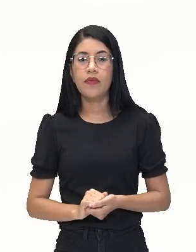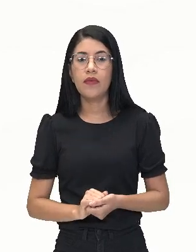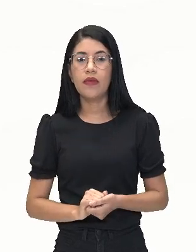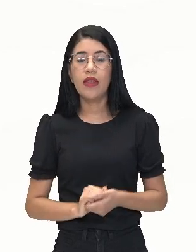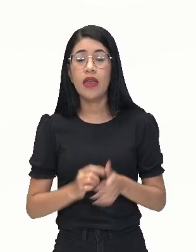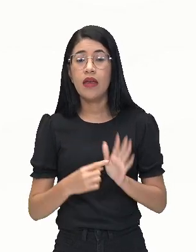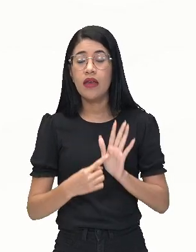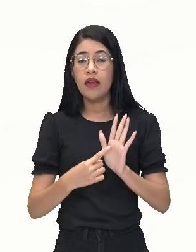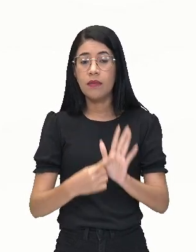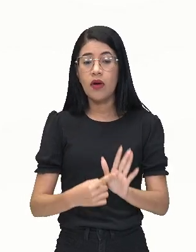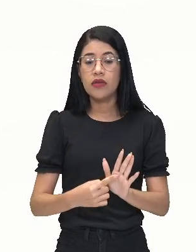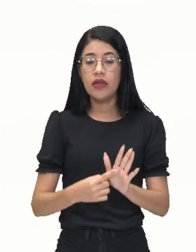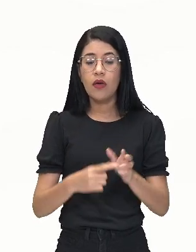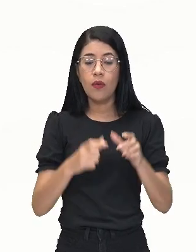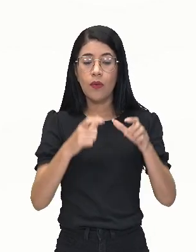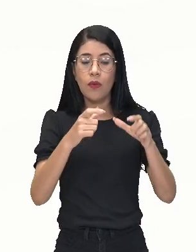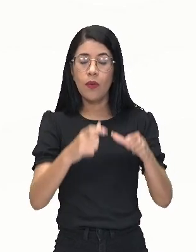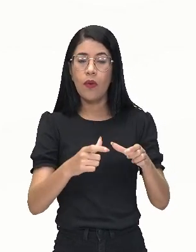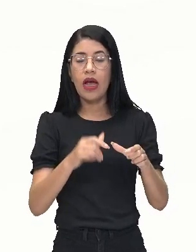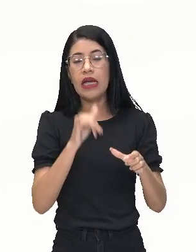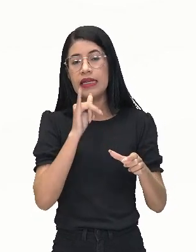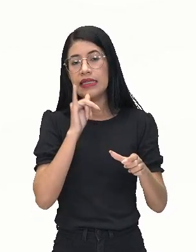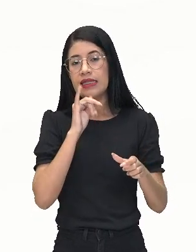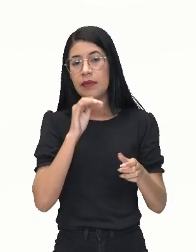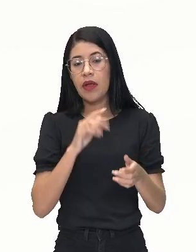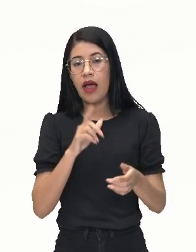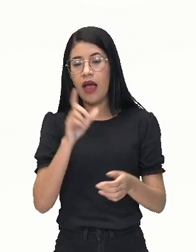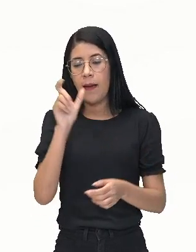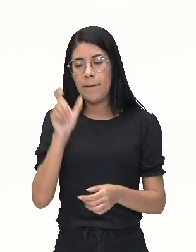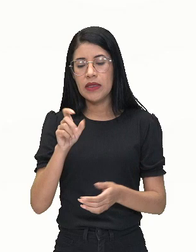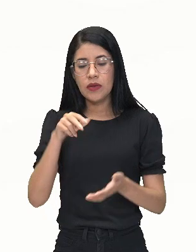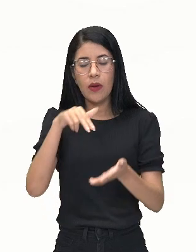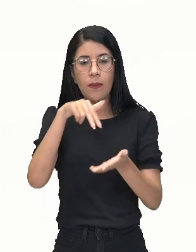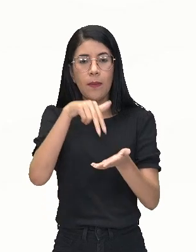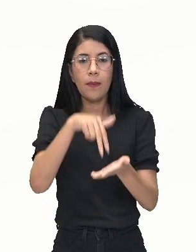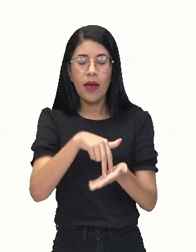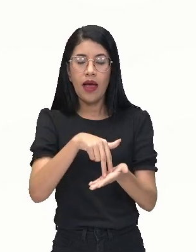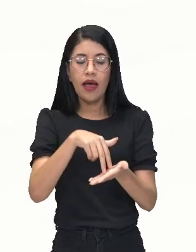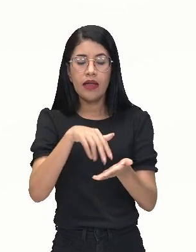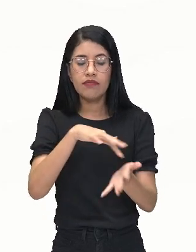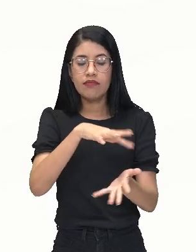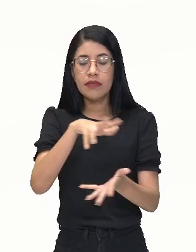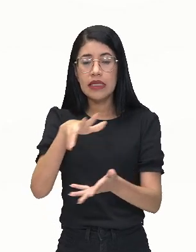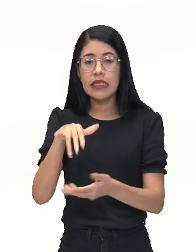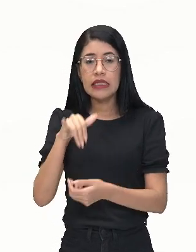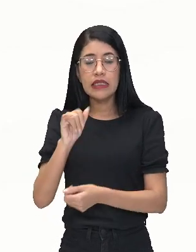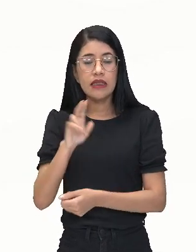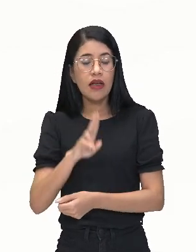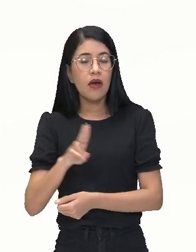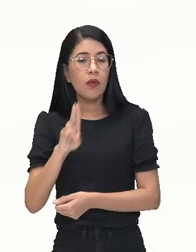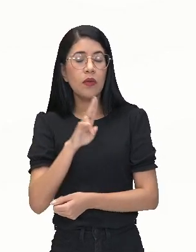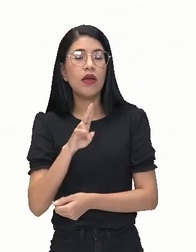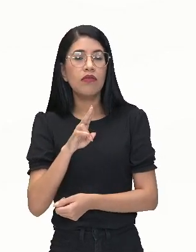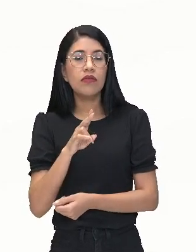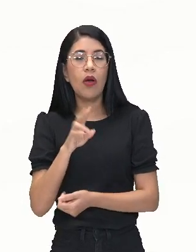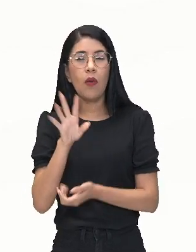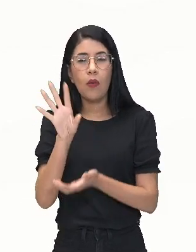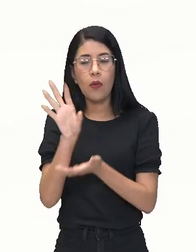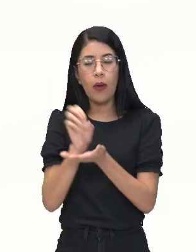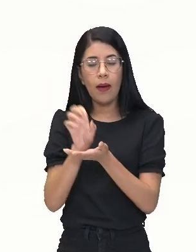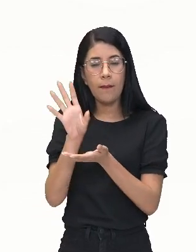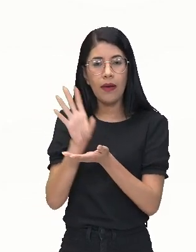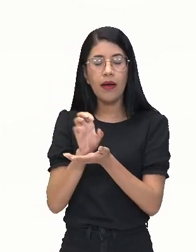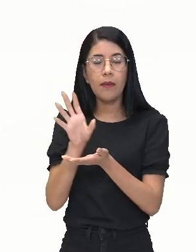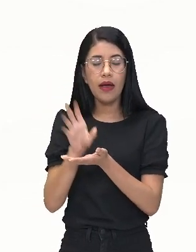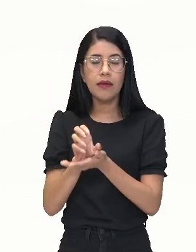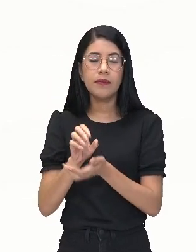posição exata de uma pessoa na superfície terrestre, desde que ela esteja utilizando um aparelho receptor, que até bem